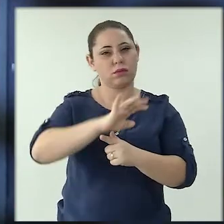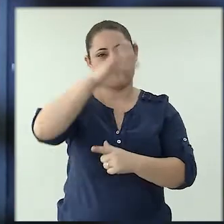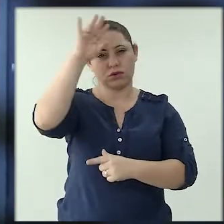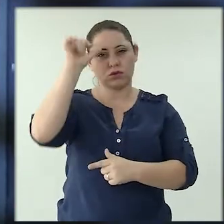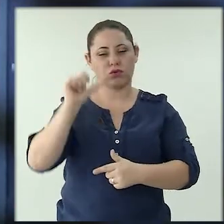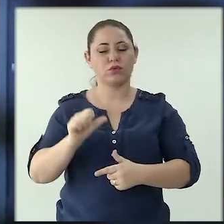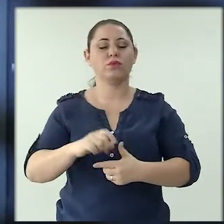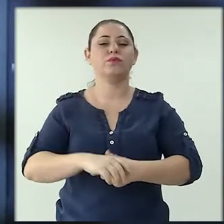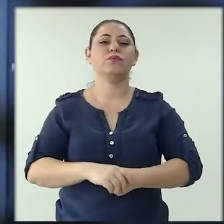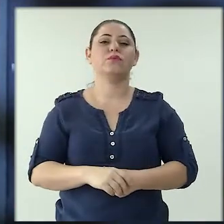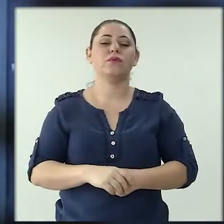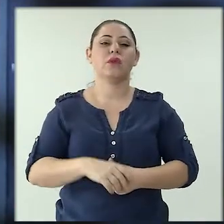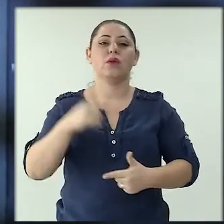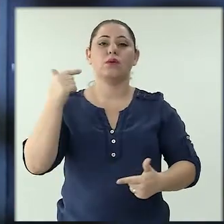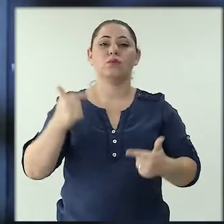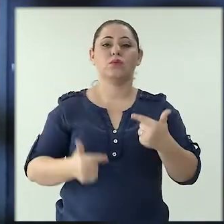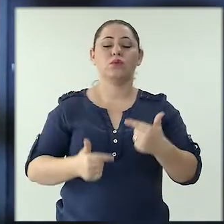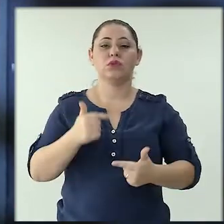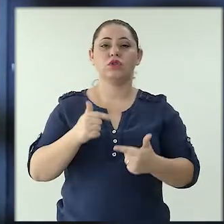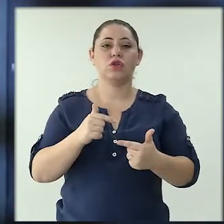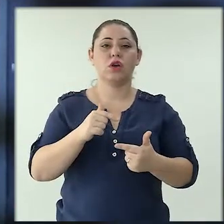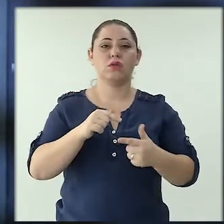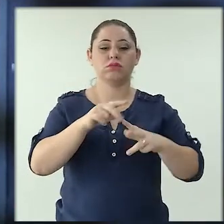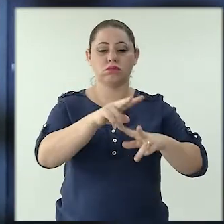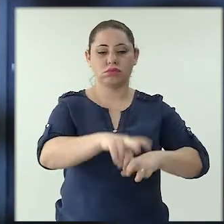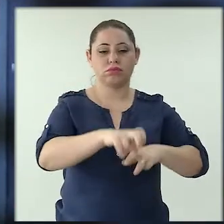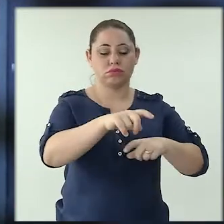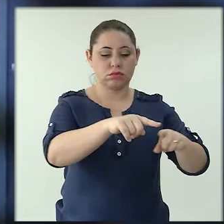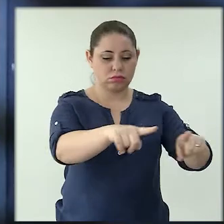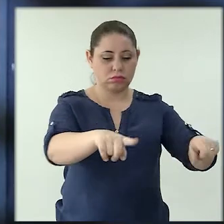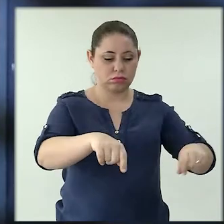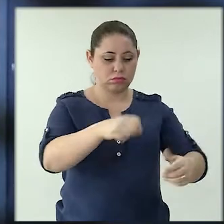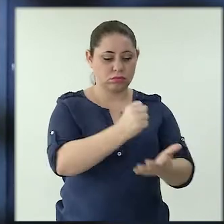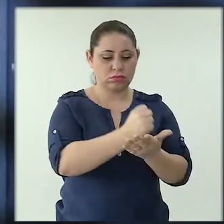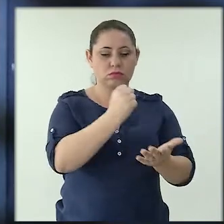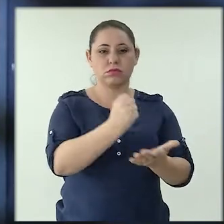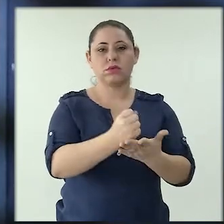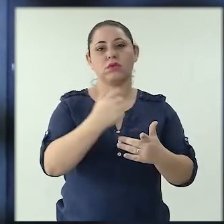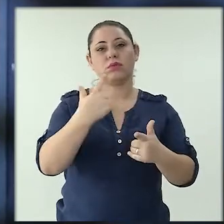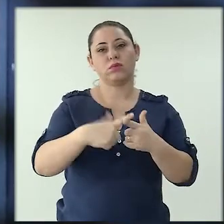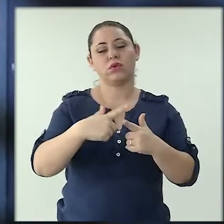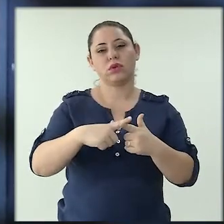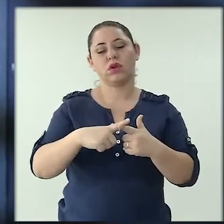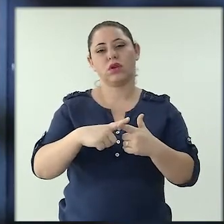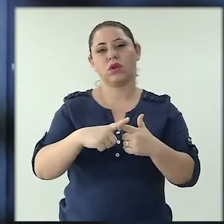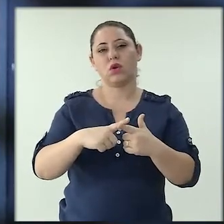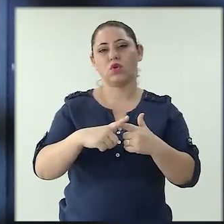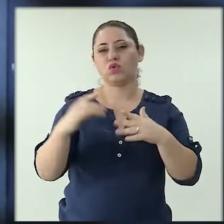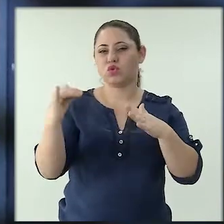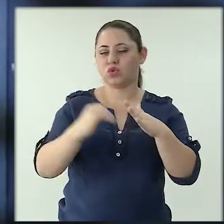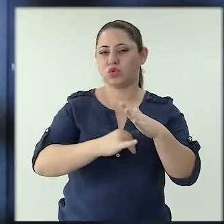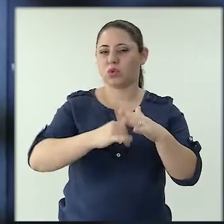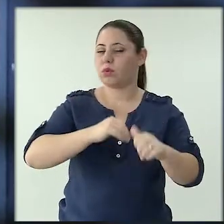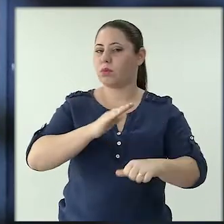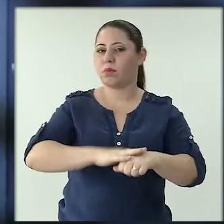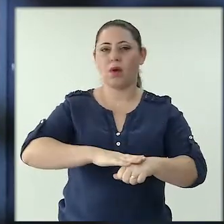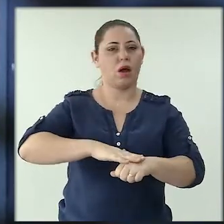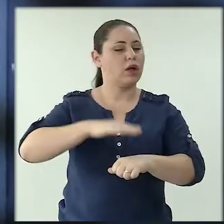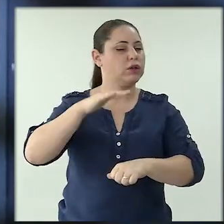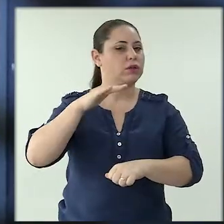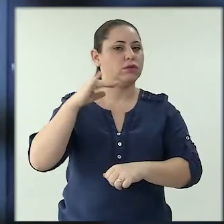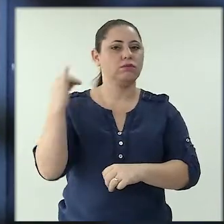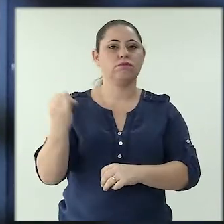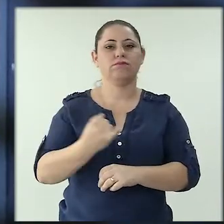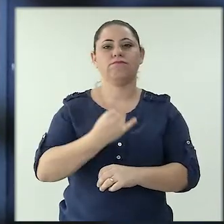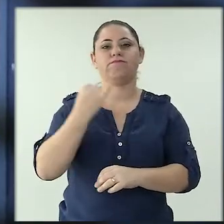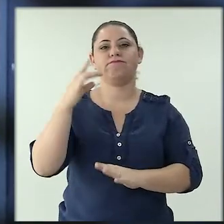Grosso do Sul, principalmente. Eu falo da política fundiária. Isso porque um dos institutos mais importantes